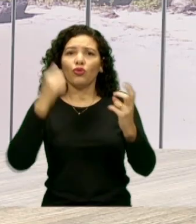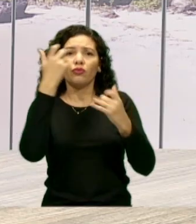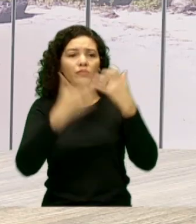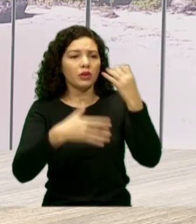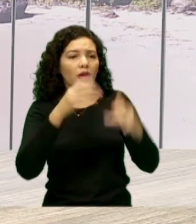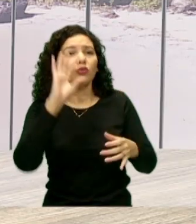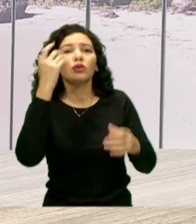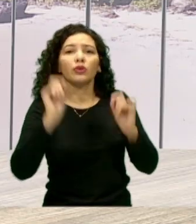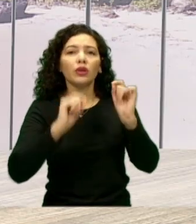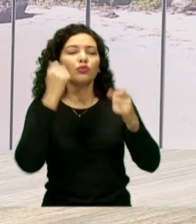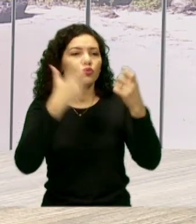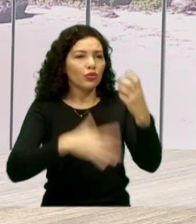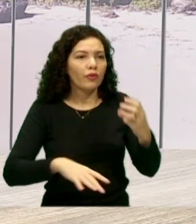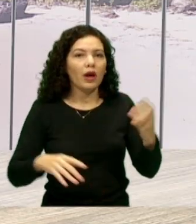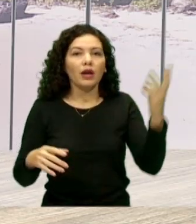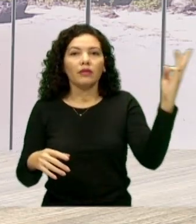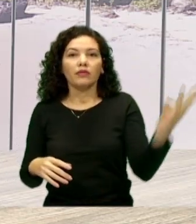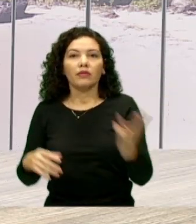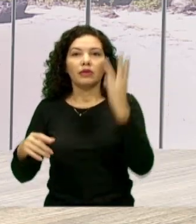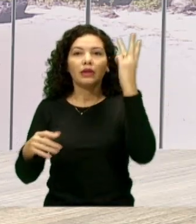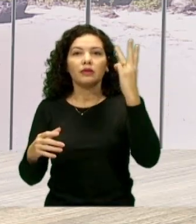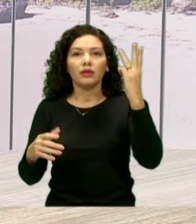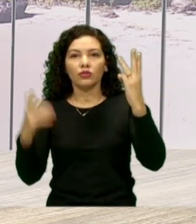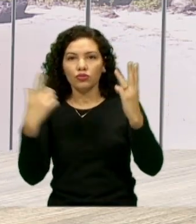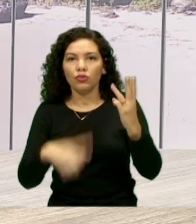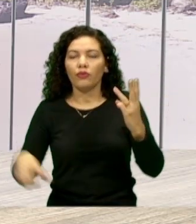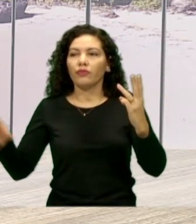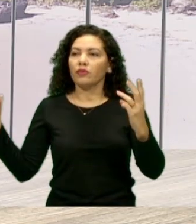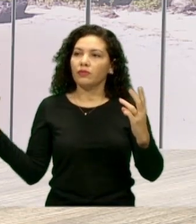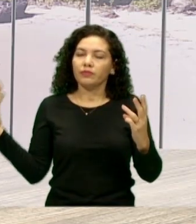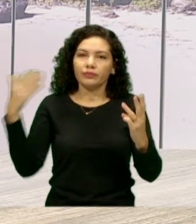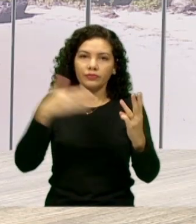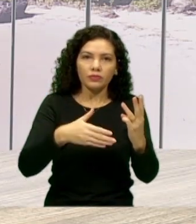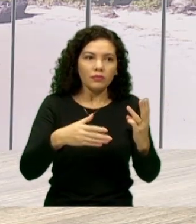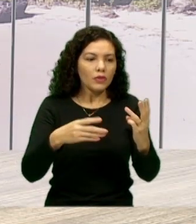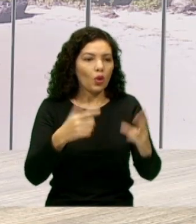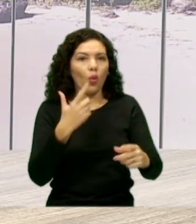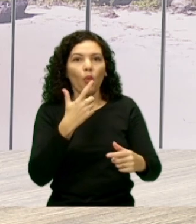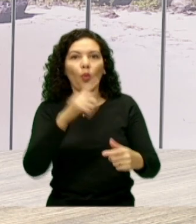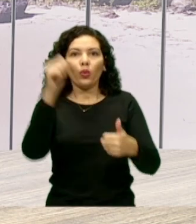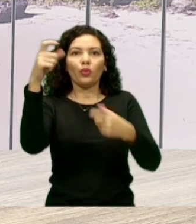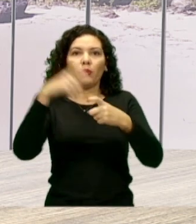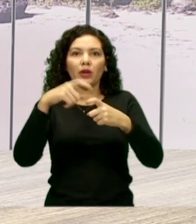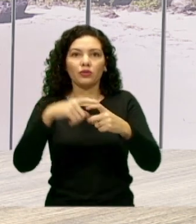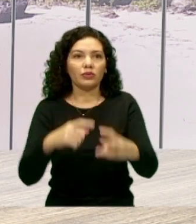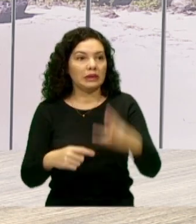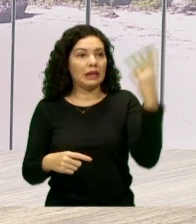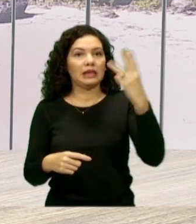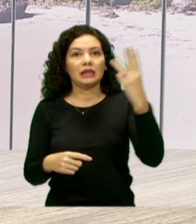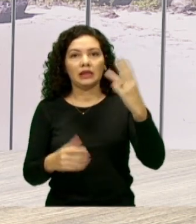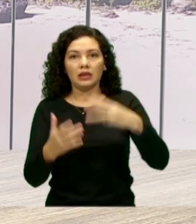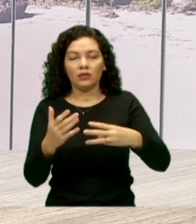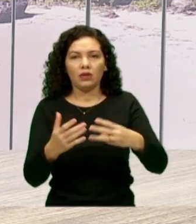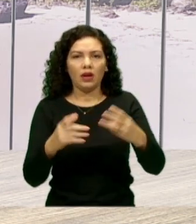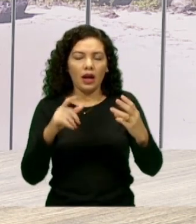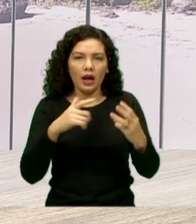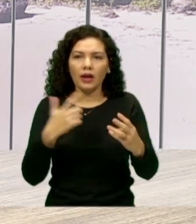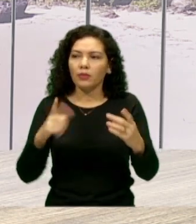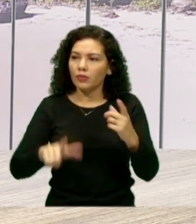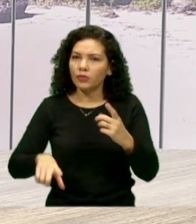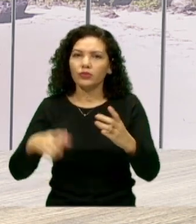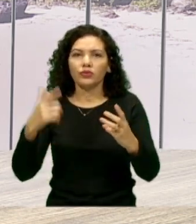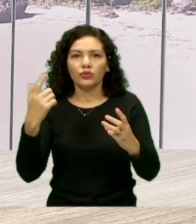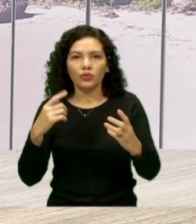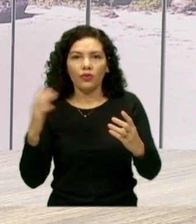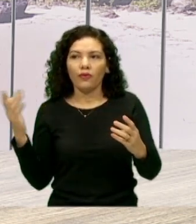Se eu voltar uma terceira vez, já vai ser o terceiro médico. Agora espera até o 4º médico é o